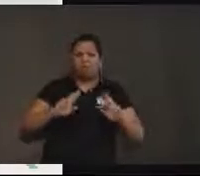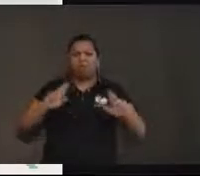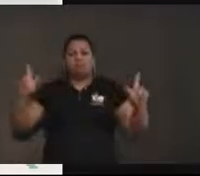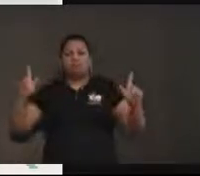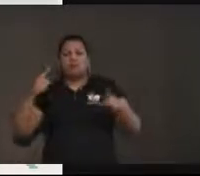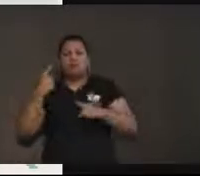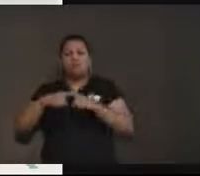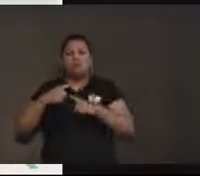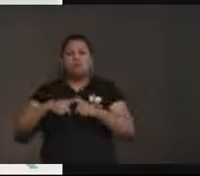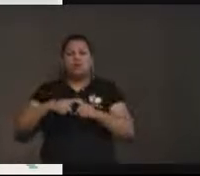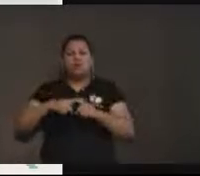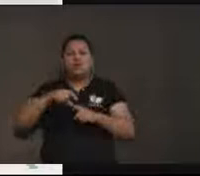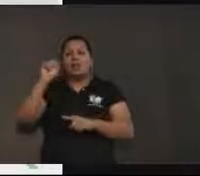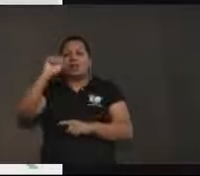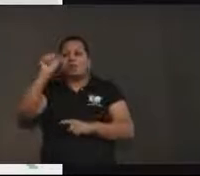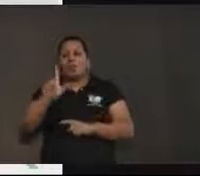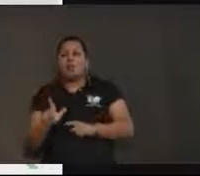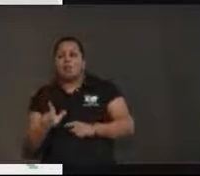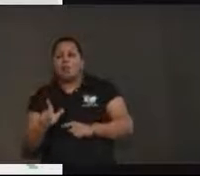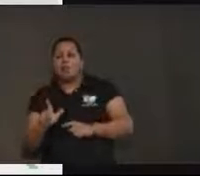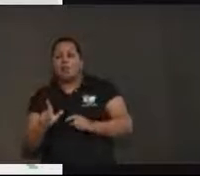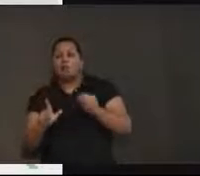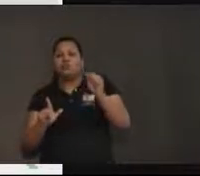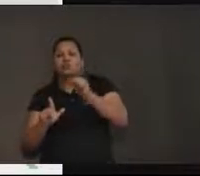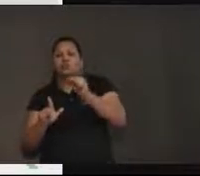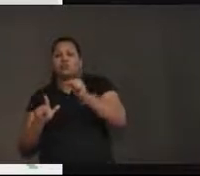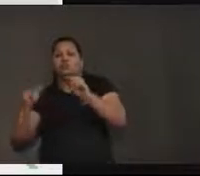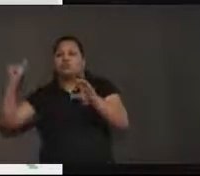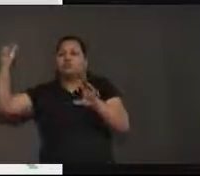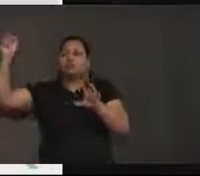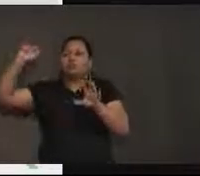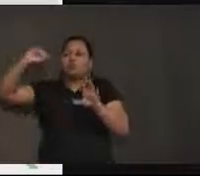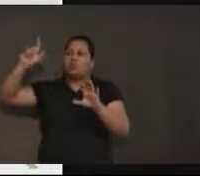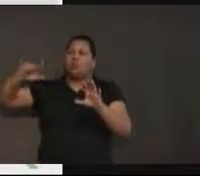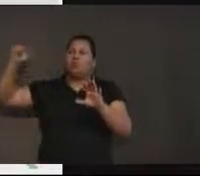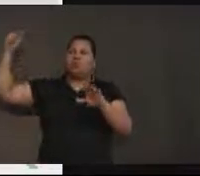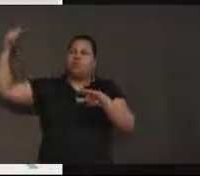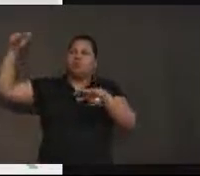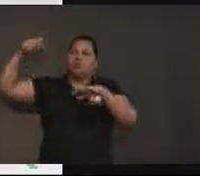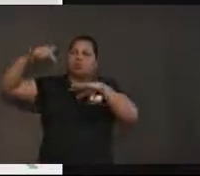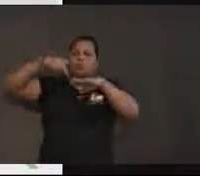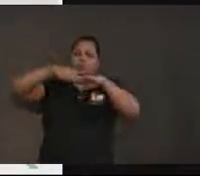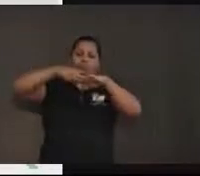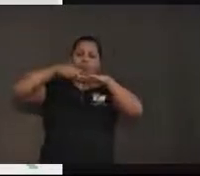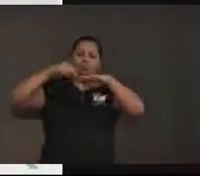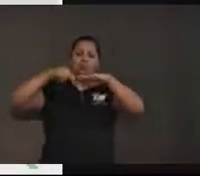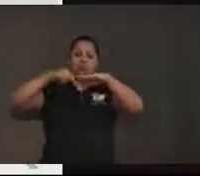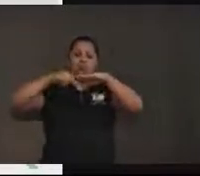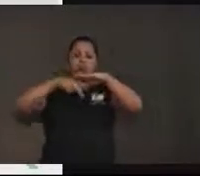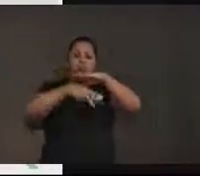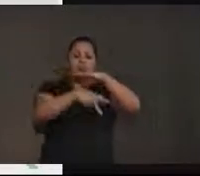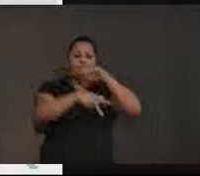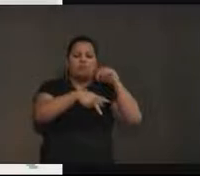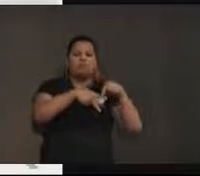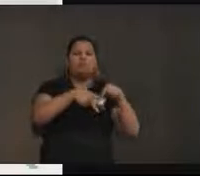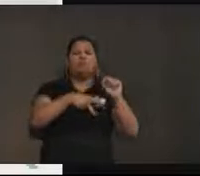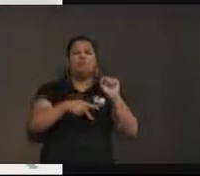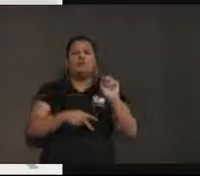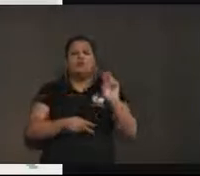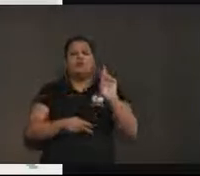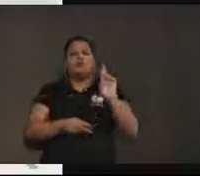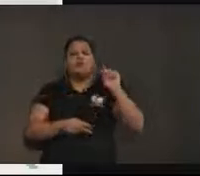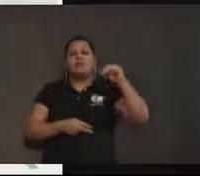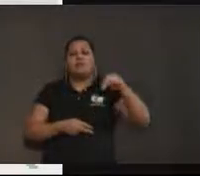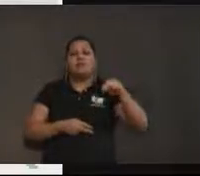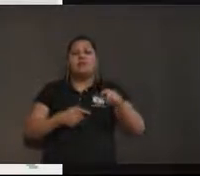feixe de luz em RN controlar essa candidata tá é uma ótima candidata Mas você tem que ir atrás e cercando para